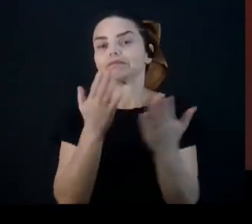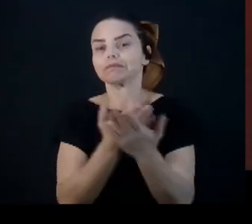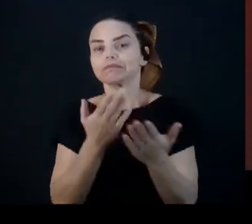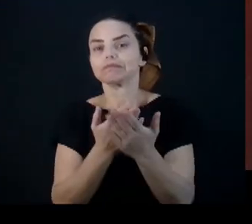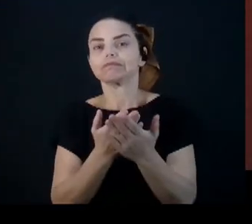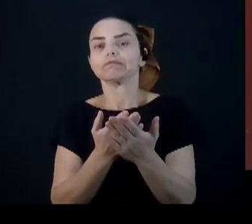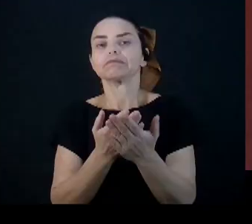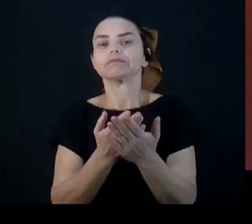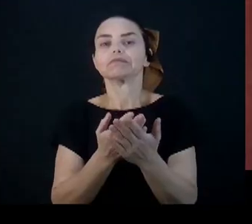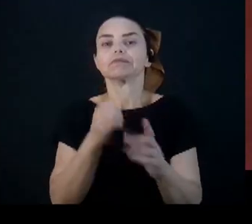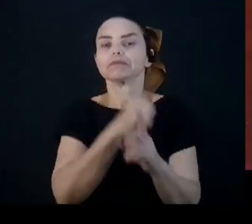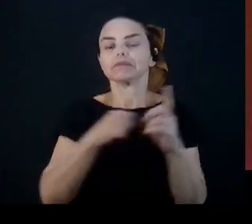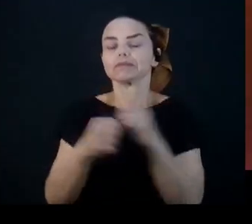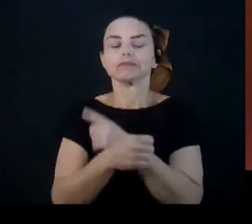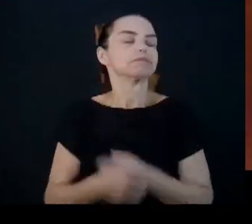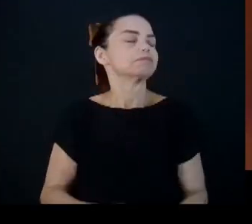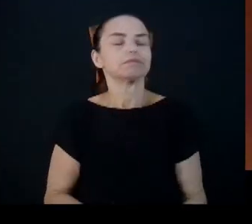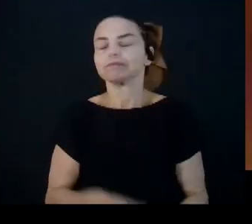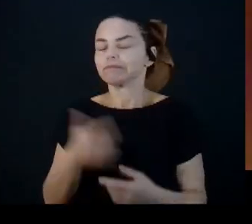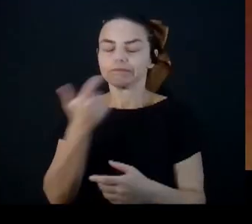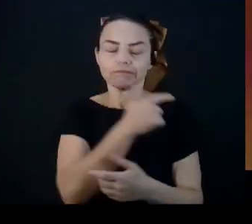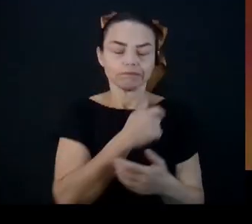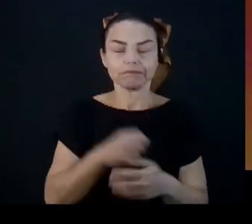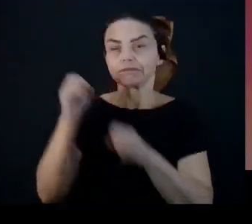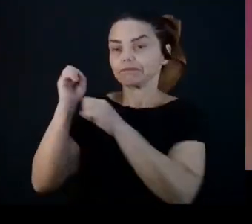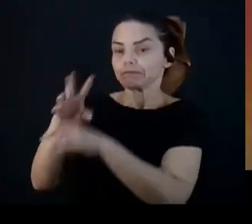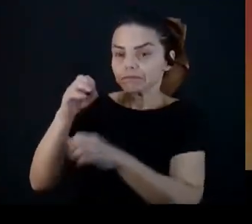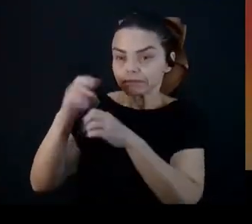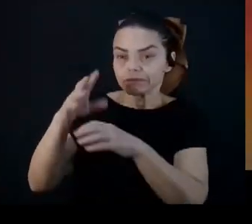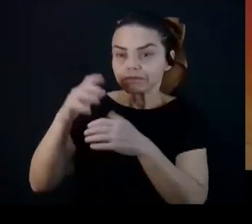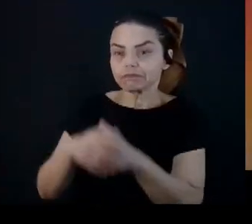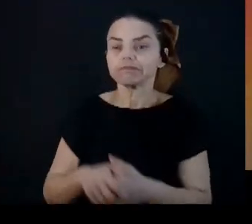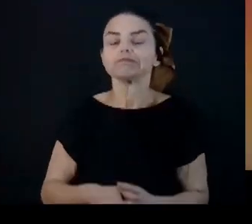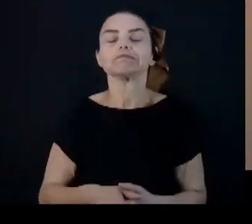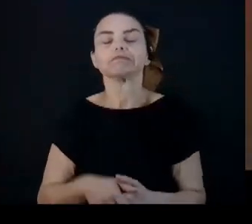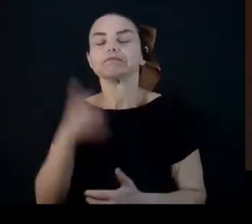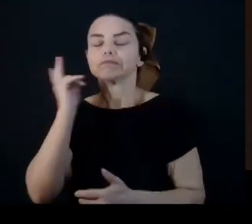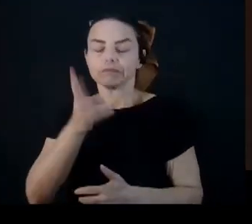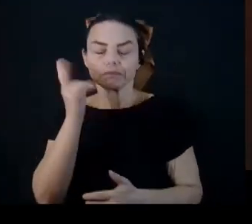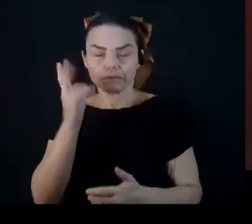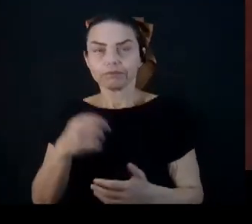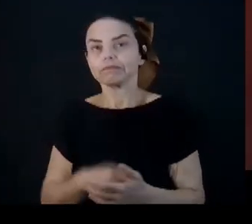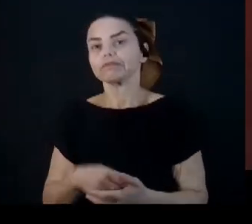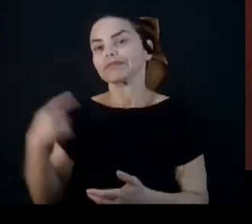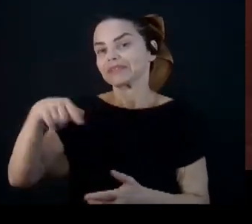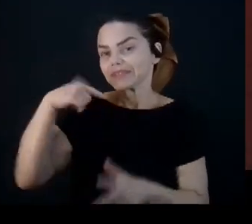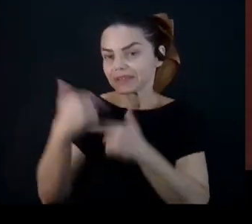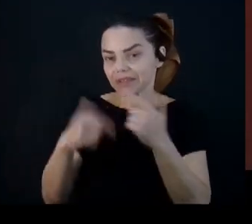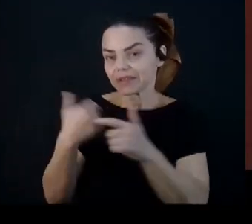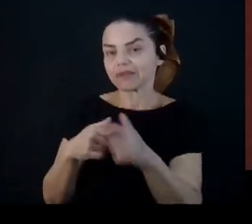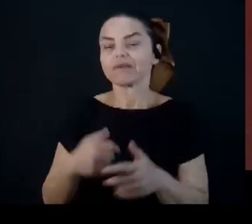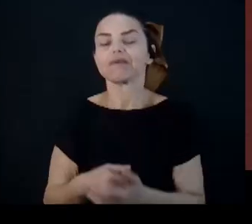escolar não tem mais o ensino, mas a gente mantém, né, o nosso trabalho aqui hoje,